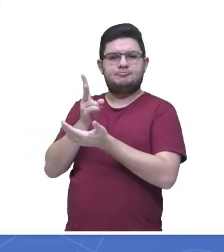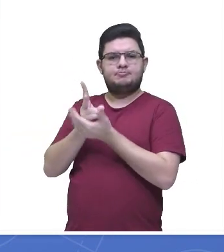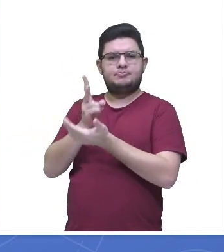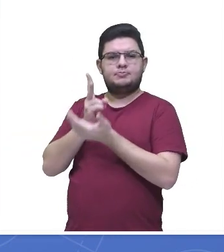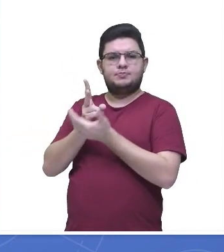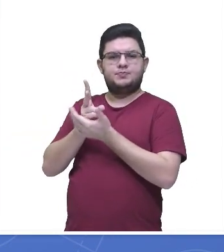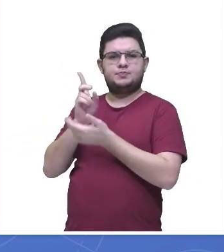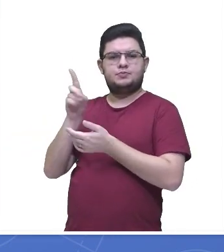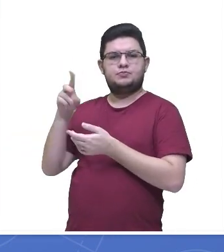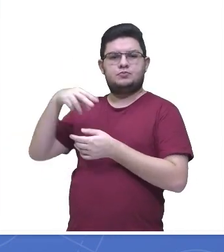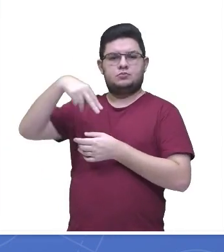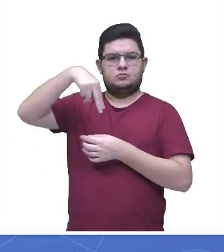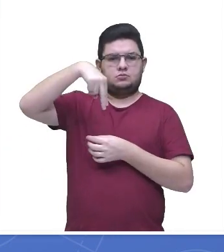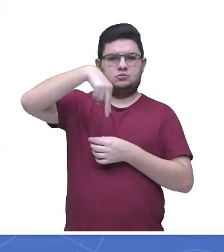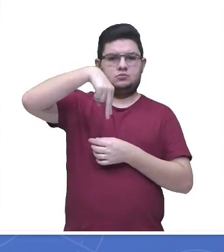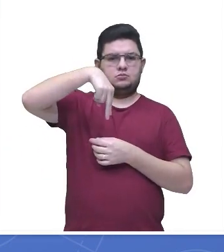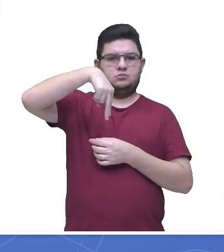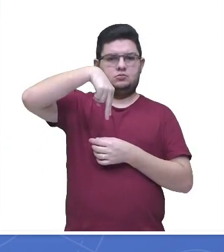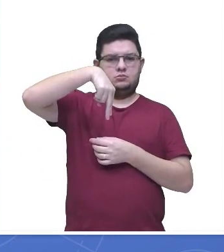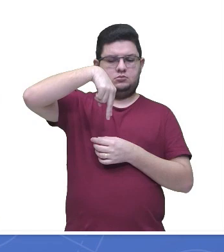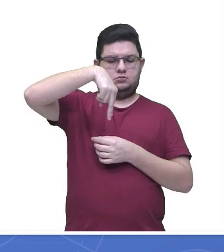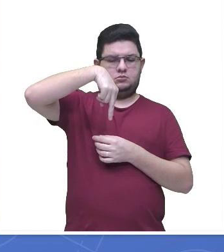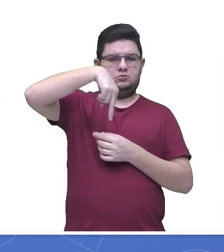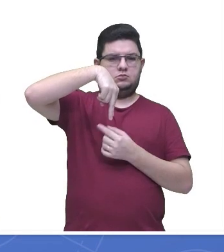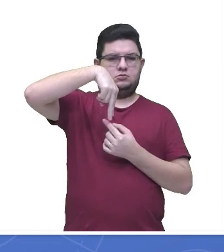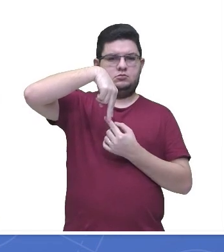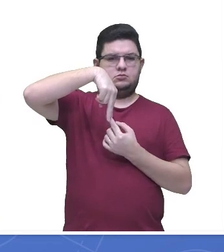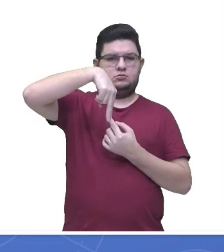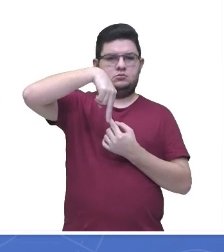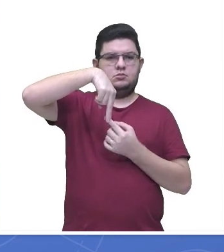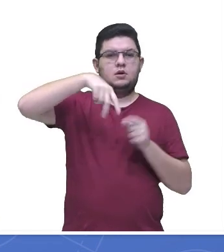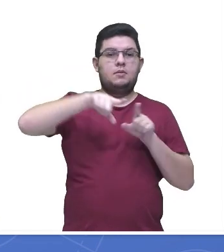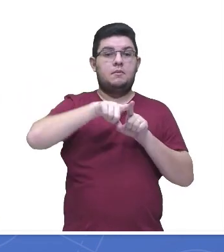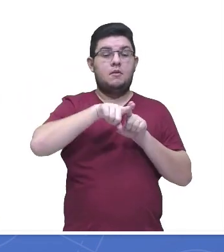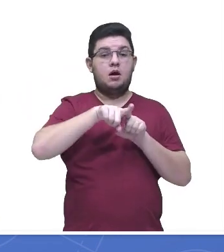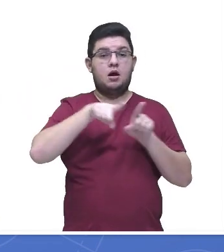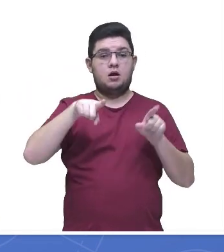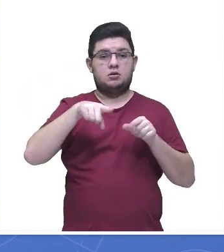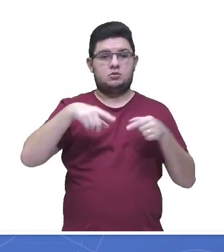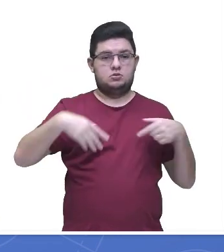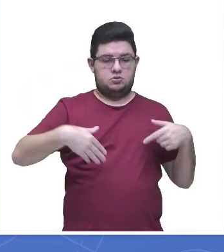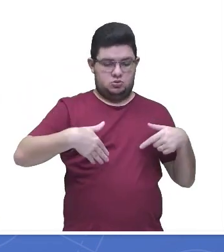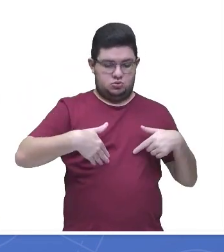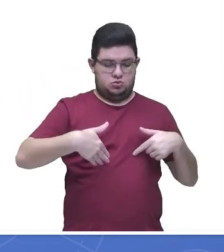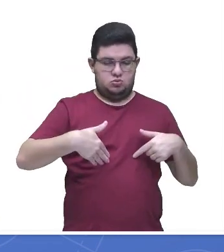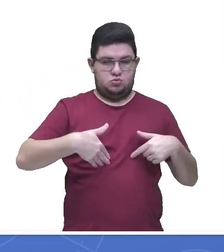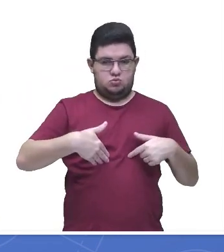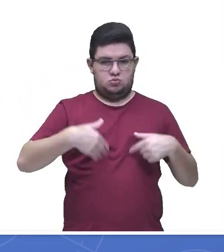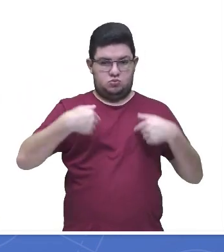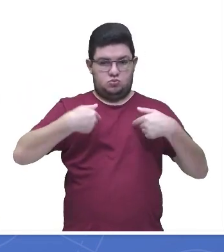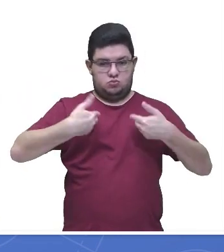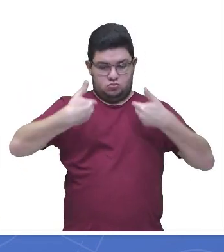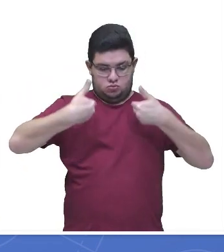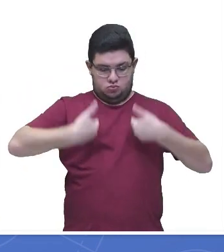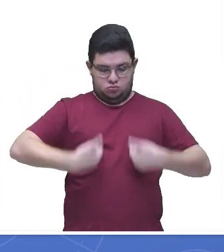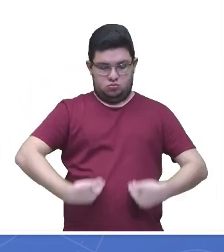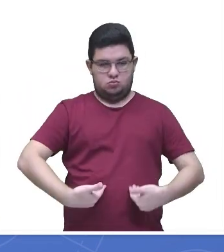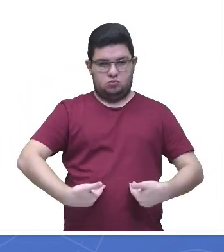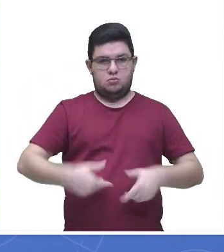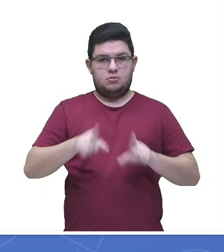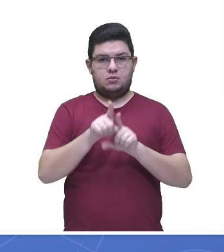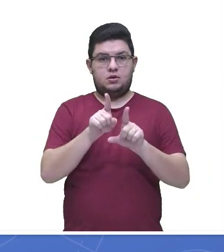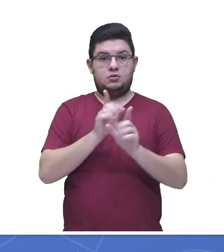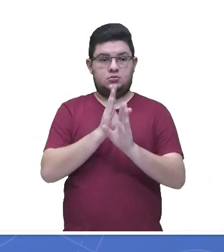na frente do outro, só que o dorso está para frente, mas o rosto está de perfil e o